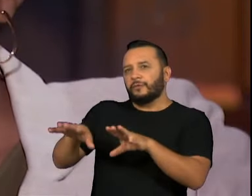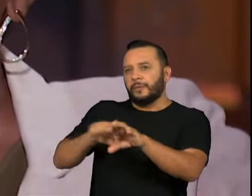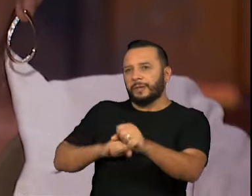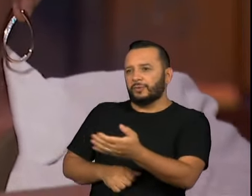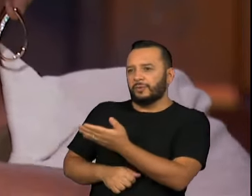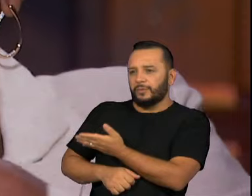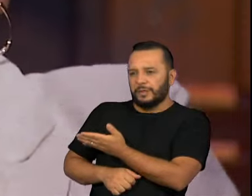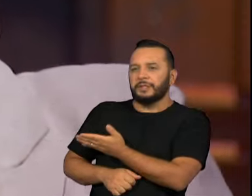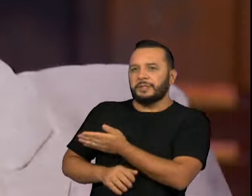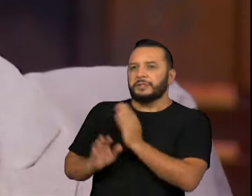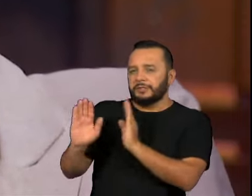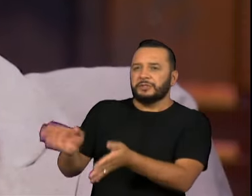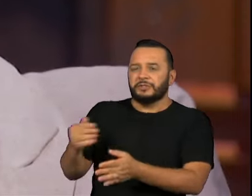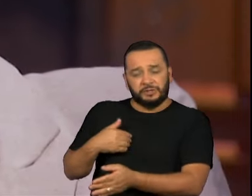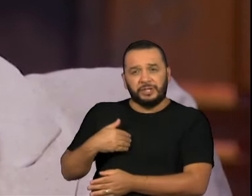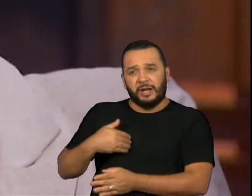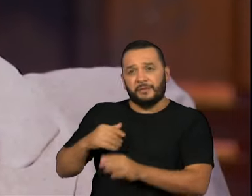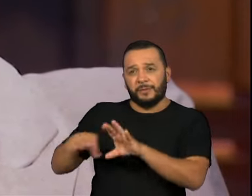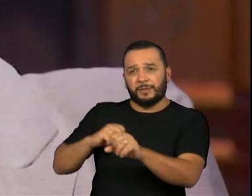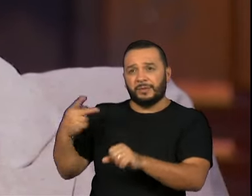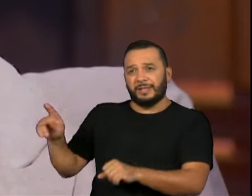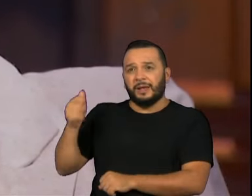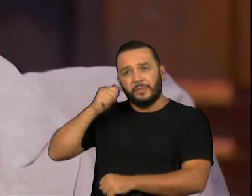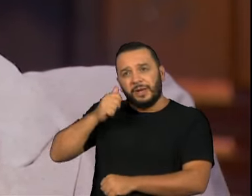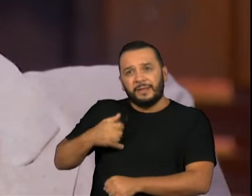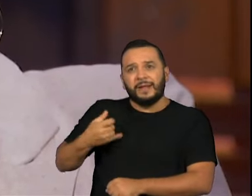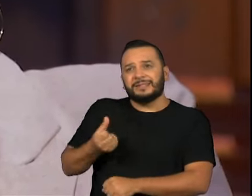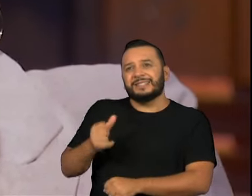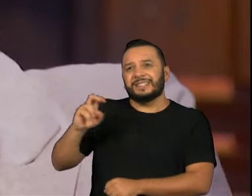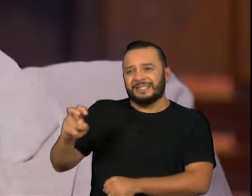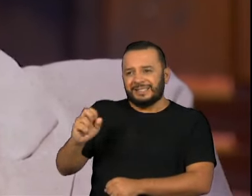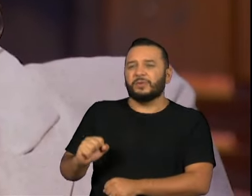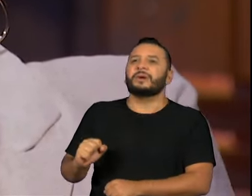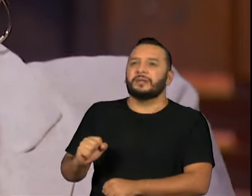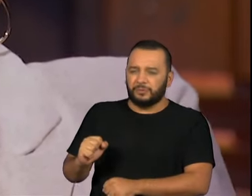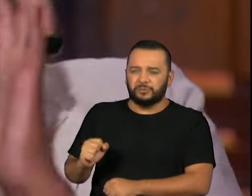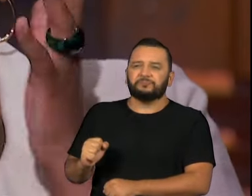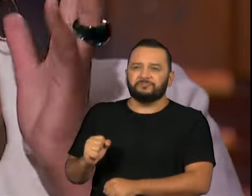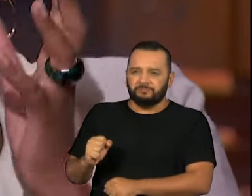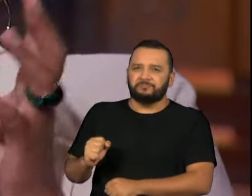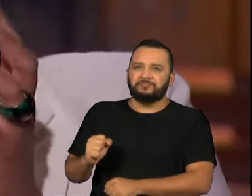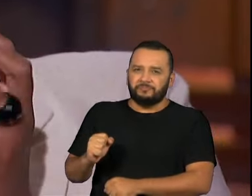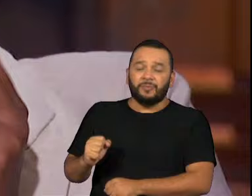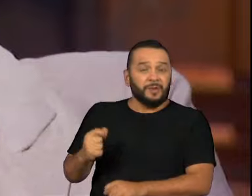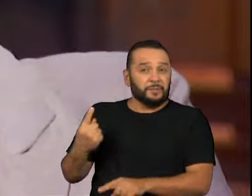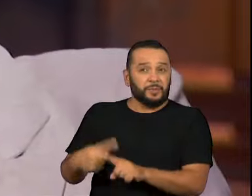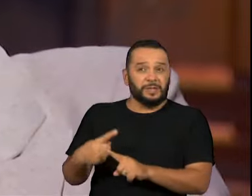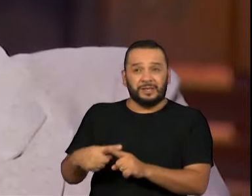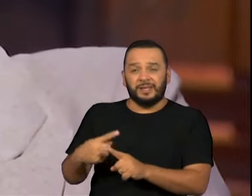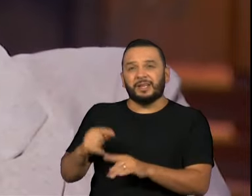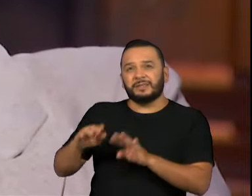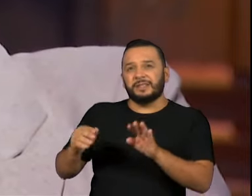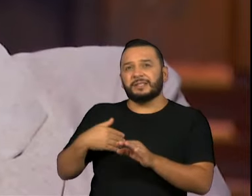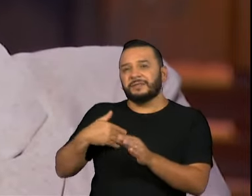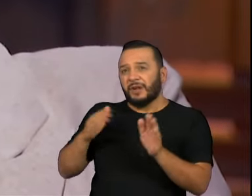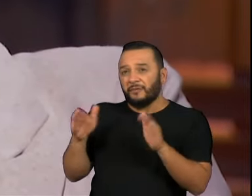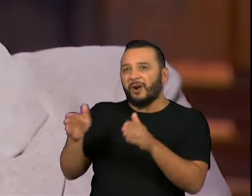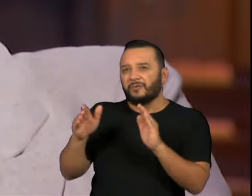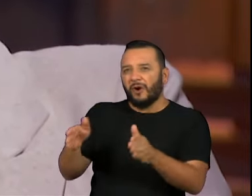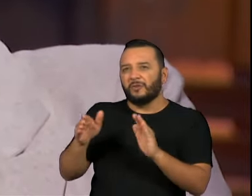65 anos e uma coisa muito bonita Então acho que falta às vezes se lugar de entender porque essa ficou muito preso às vezes no feminismo eu acho